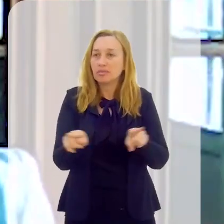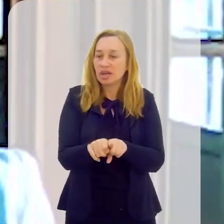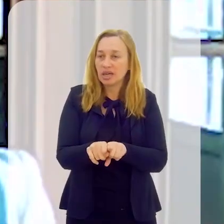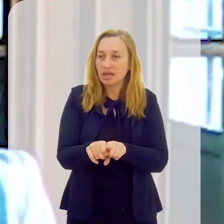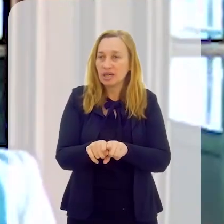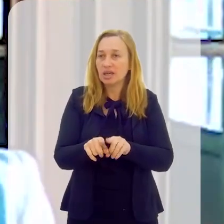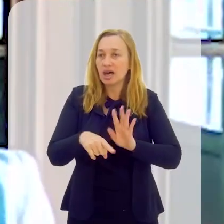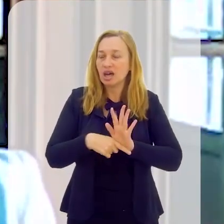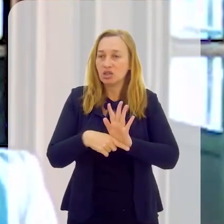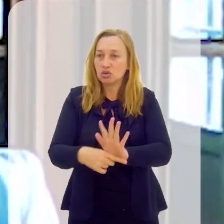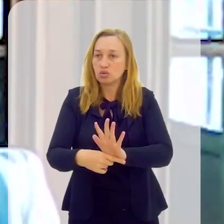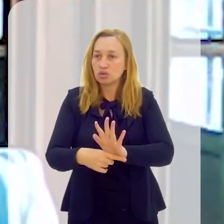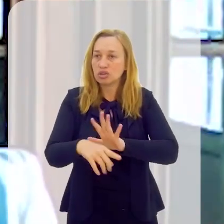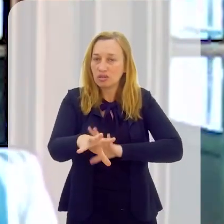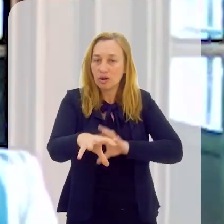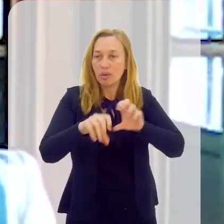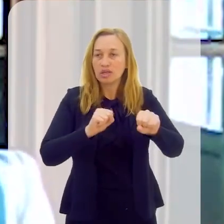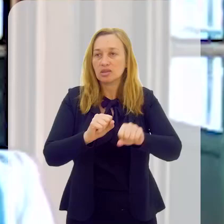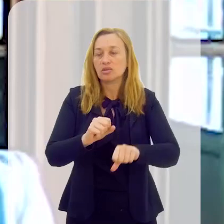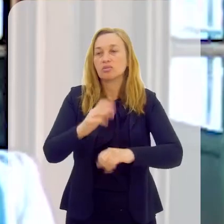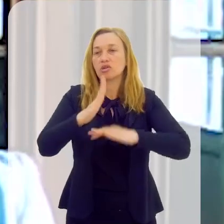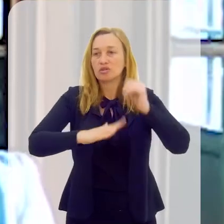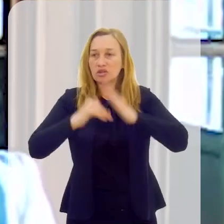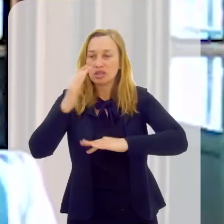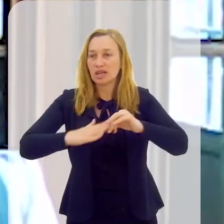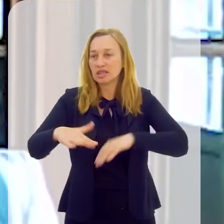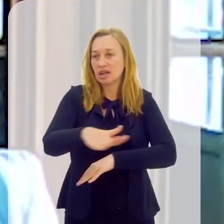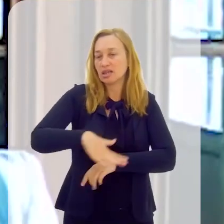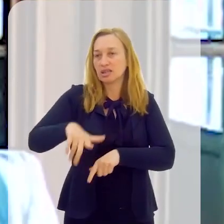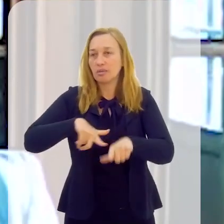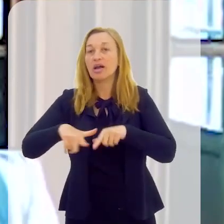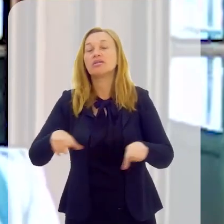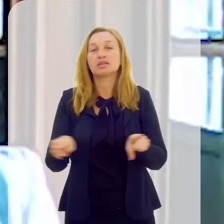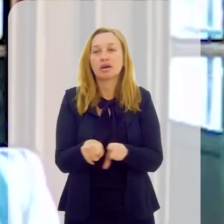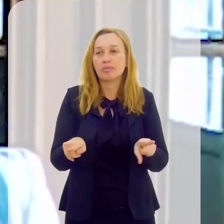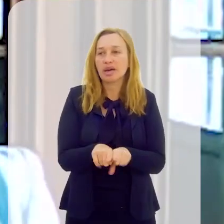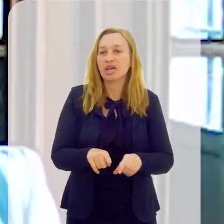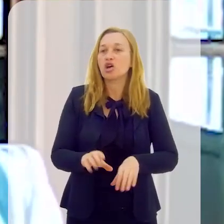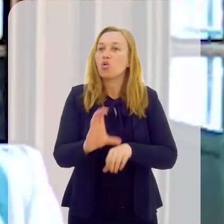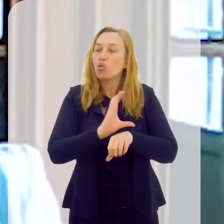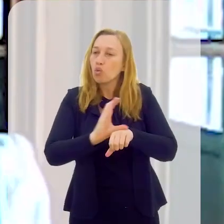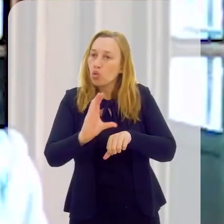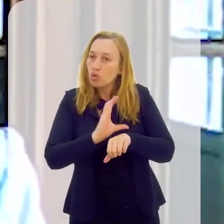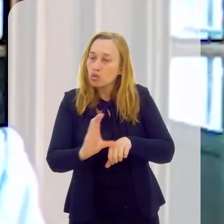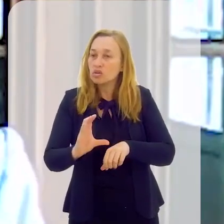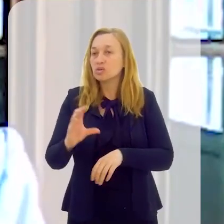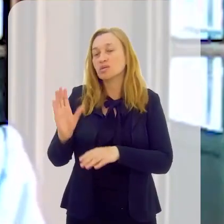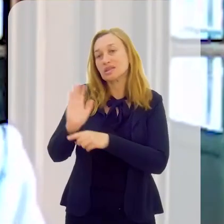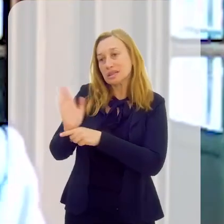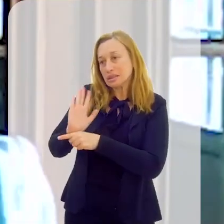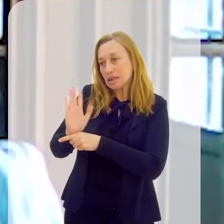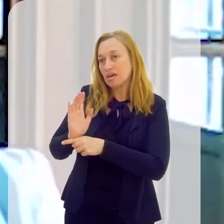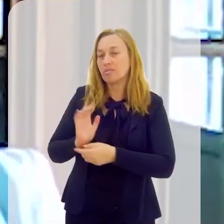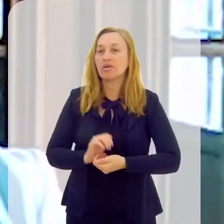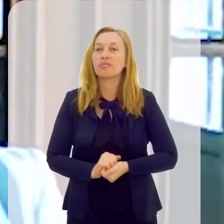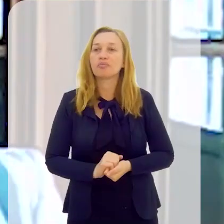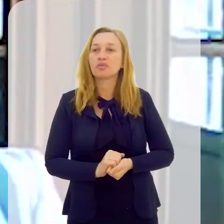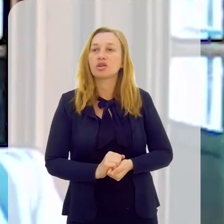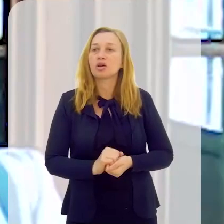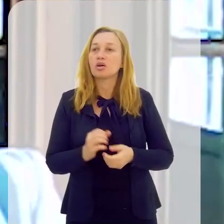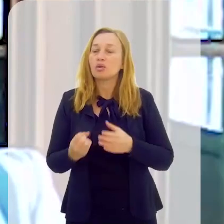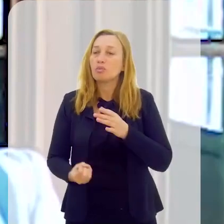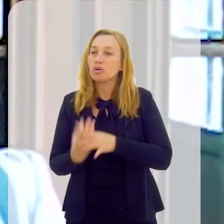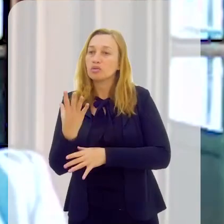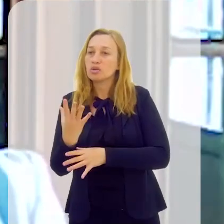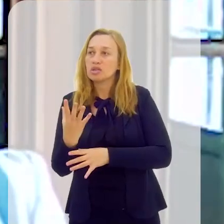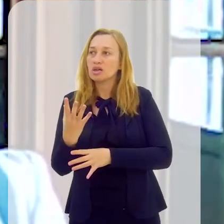contribuído muito com a formação de profissionais para o nosso mercado. Temos também um curso de cinema